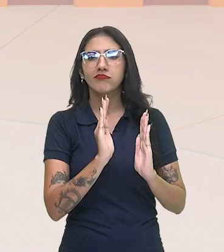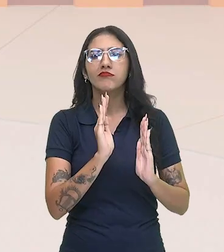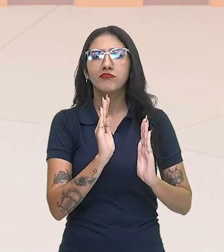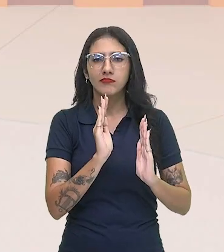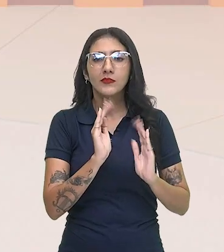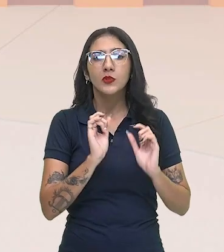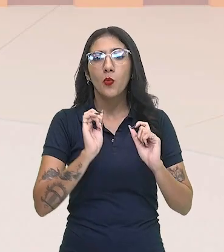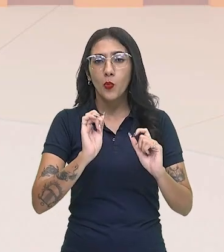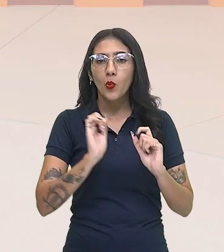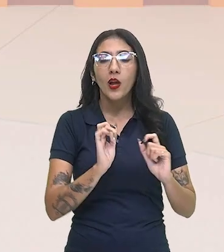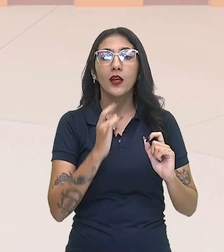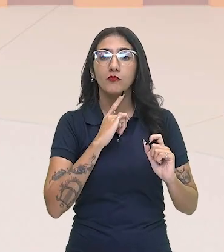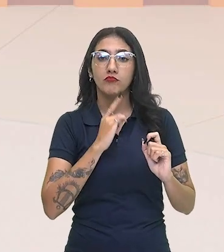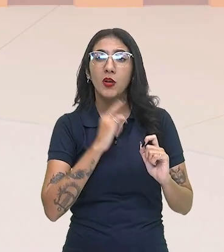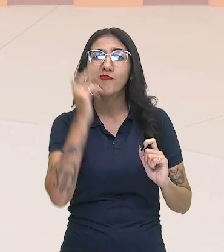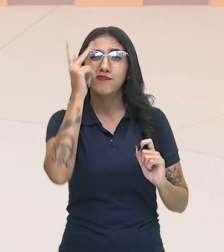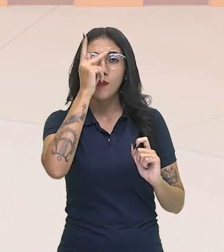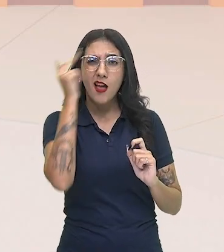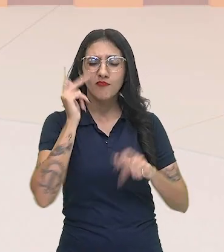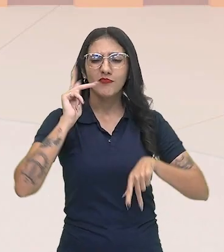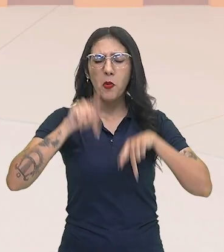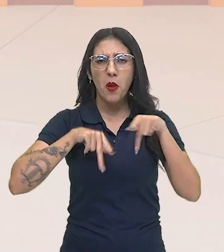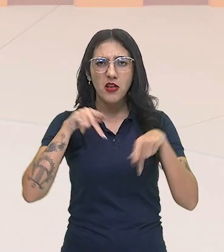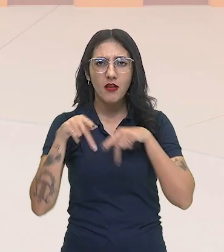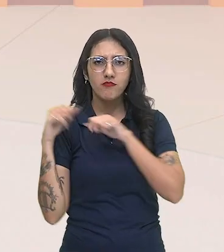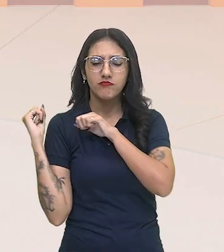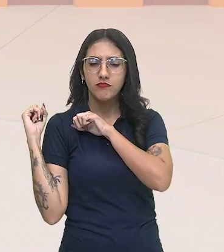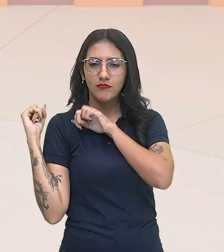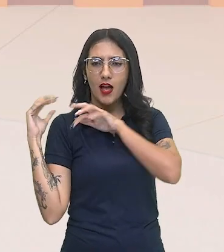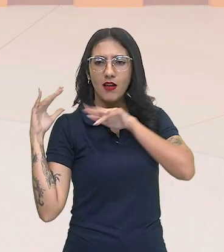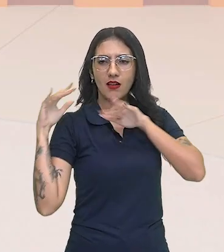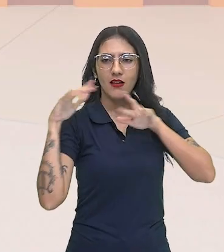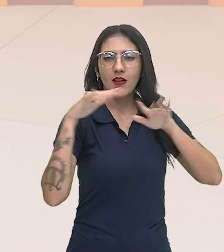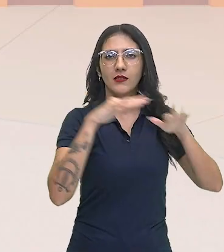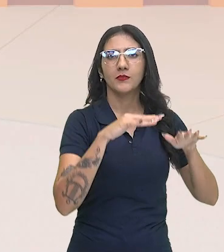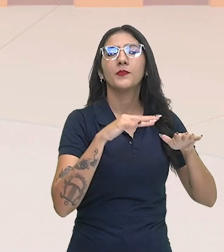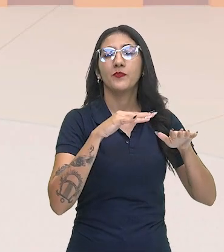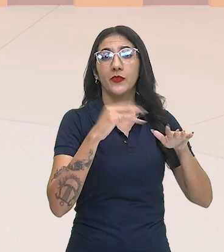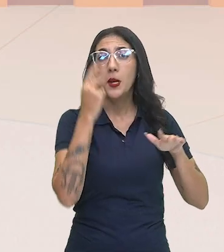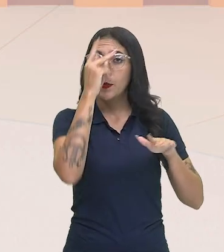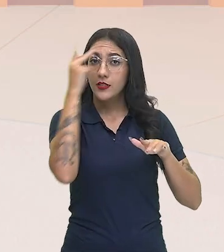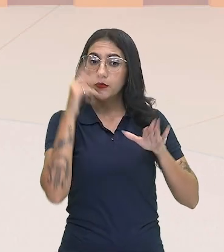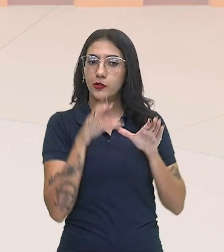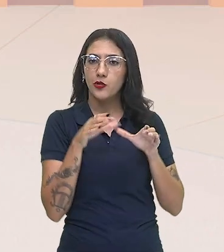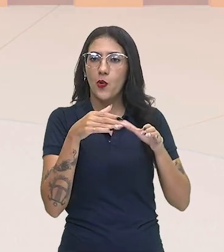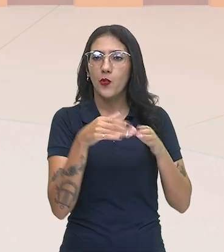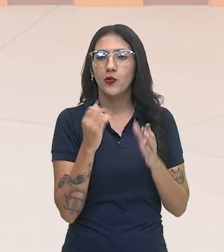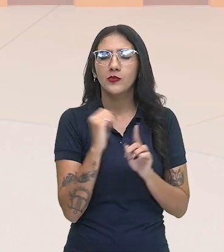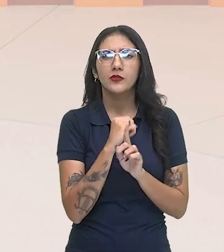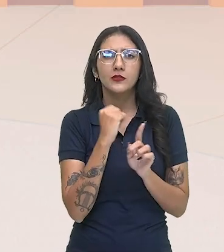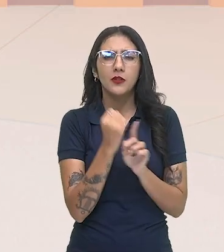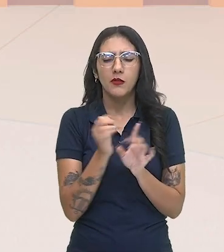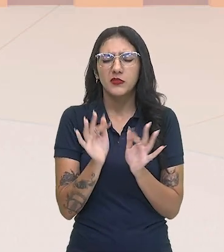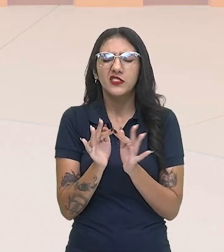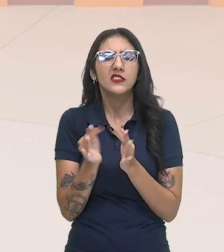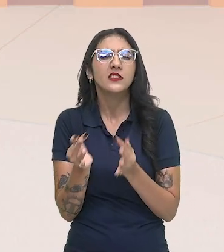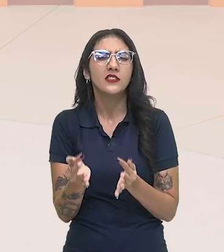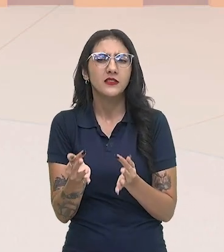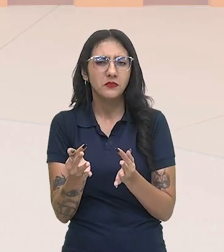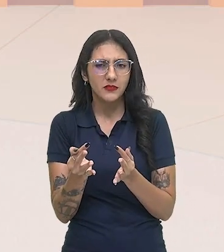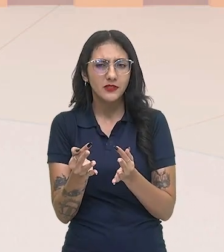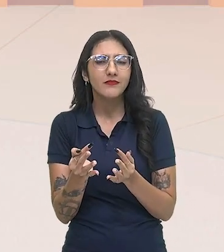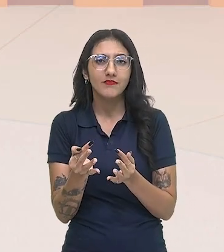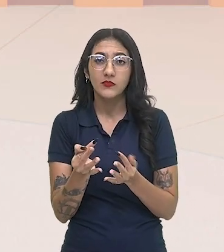a ampla participação popular, principalmente das camadas sociais mais humildes,